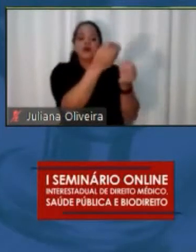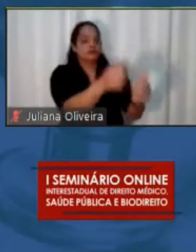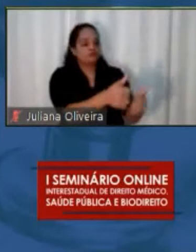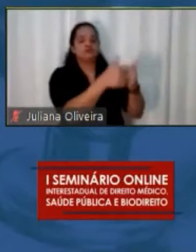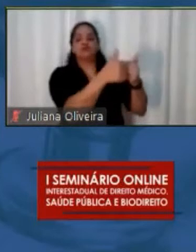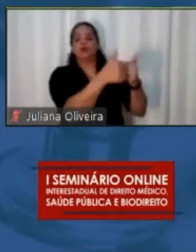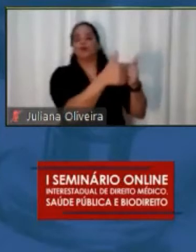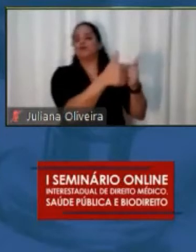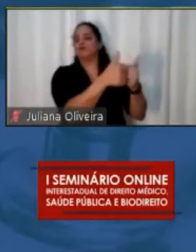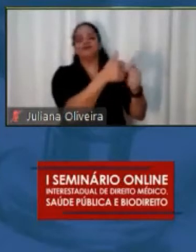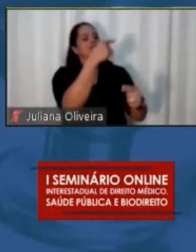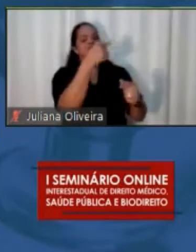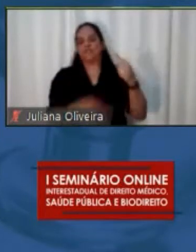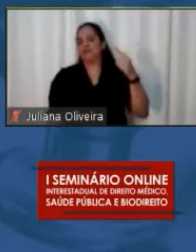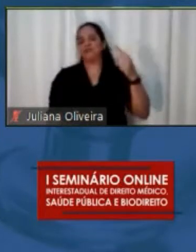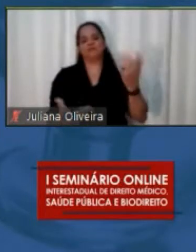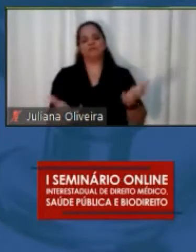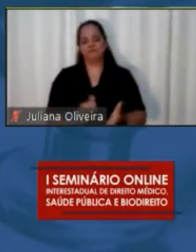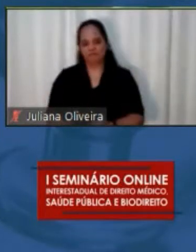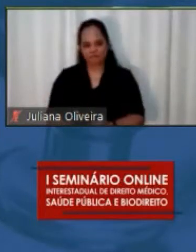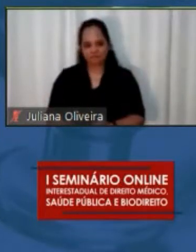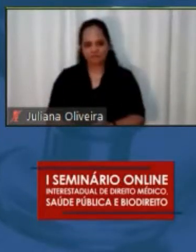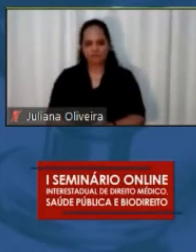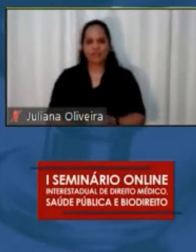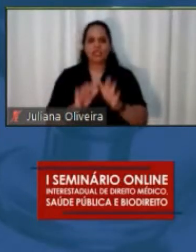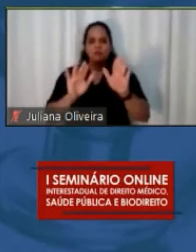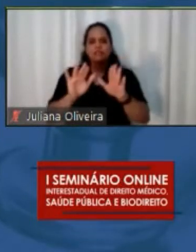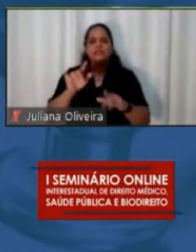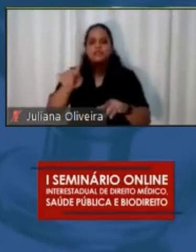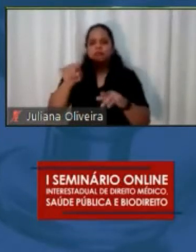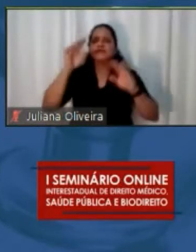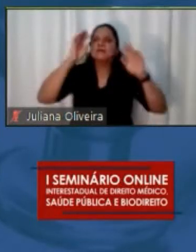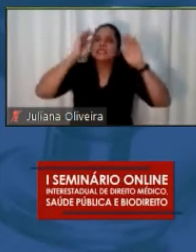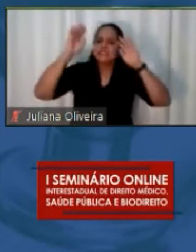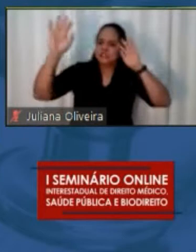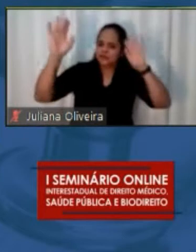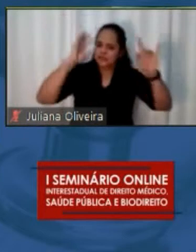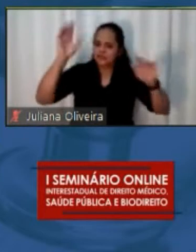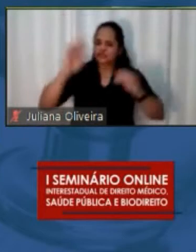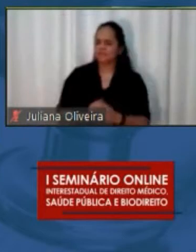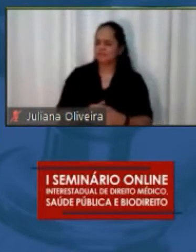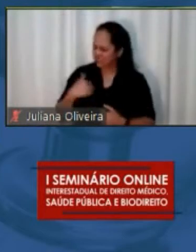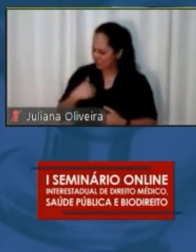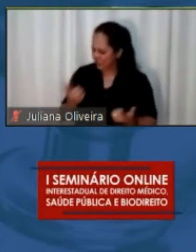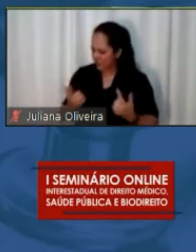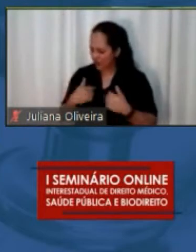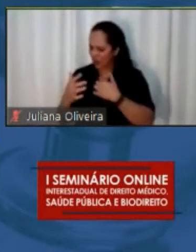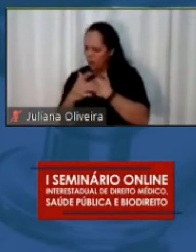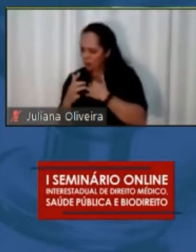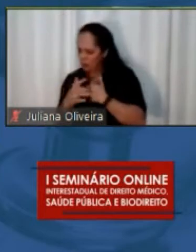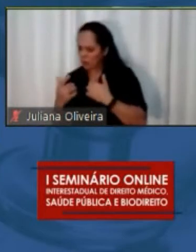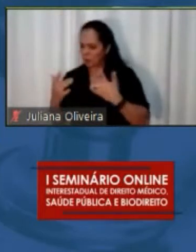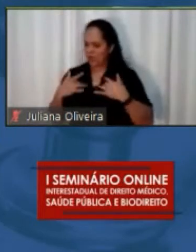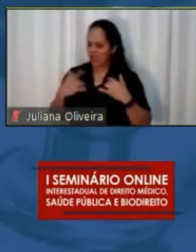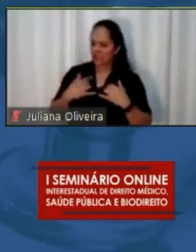transfusão. E temos que rever. Será que os conceitos que eu tenho utilizado para indicar transfusão de sangue